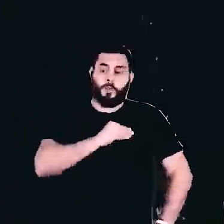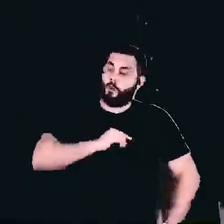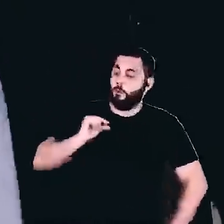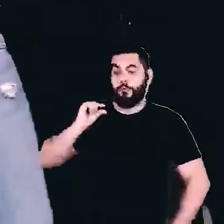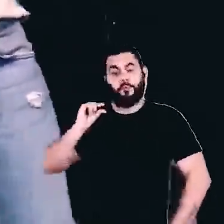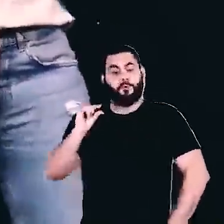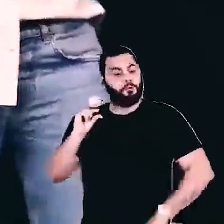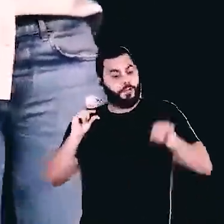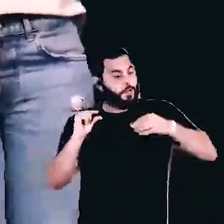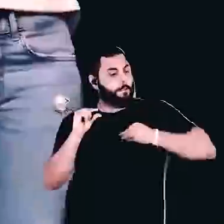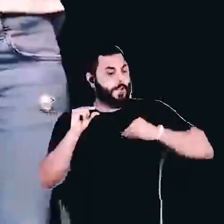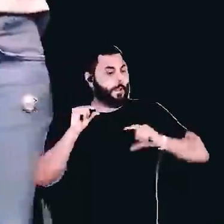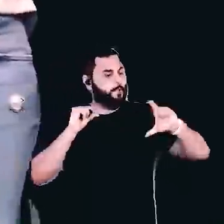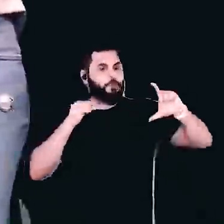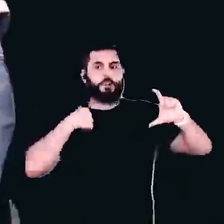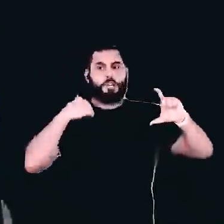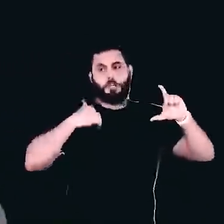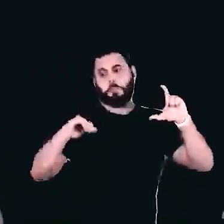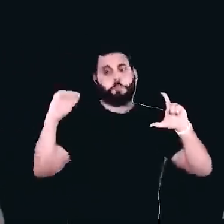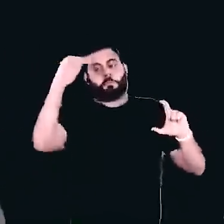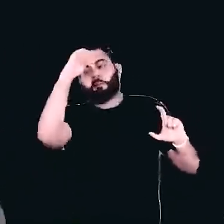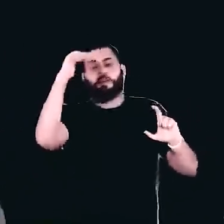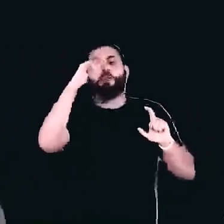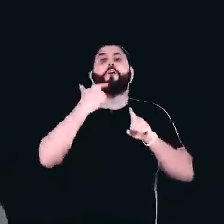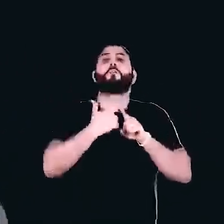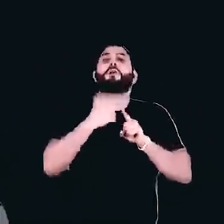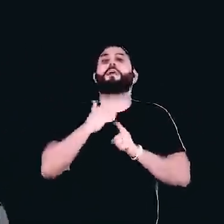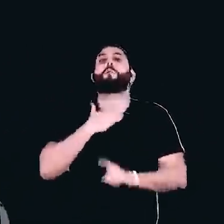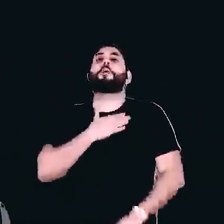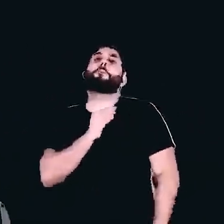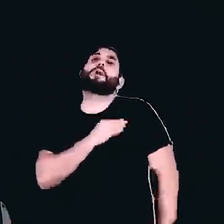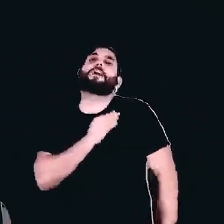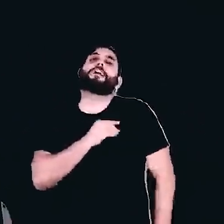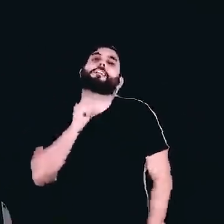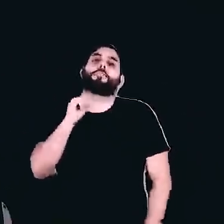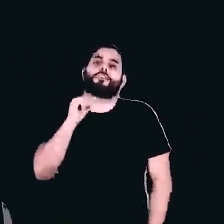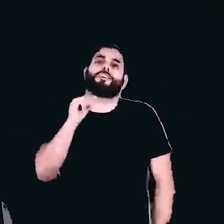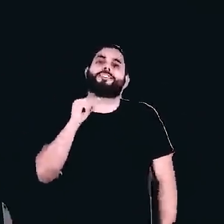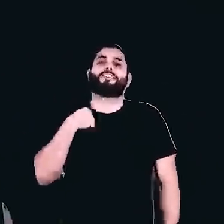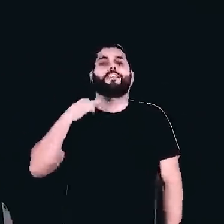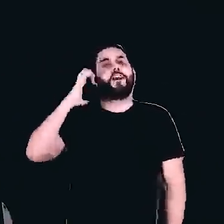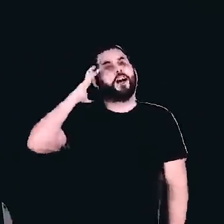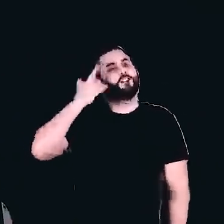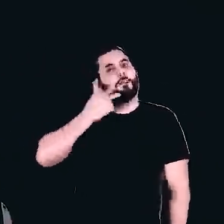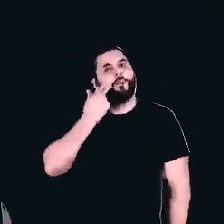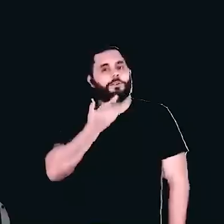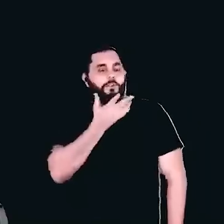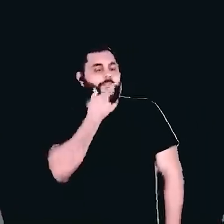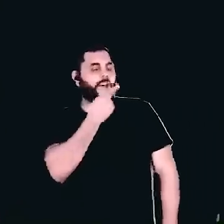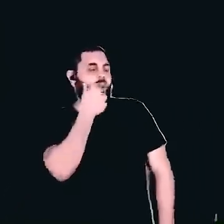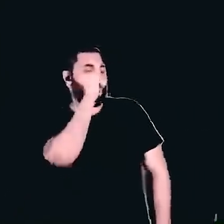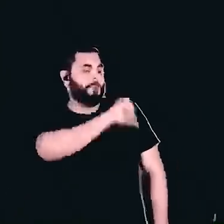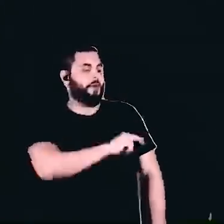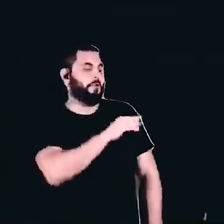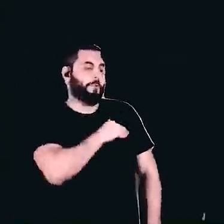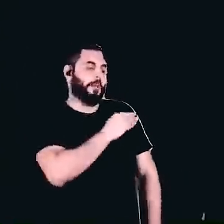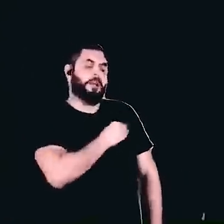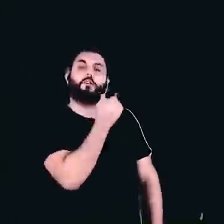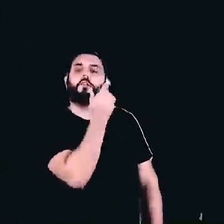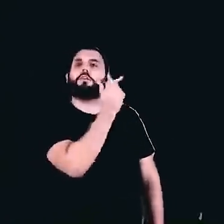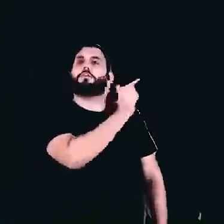ela é superior ao que peca muito. Porque o pecado dela é menor, ela acha que ela tem autoridade para falar do pecado